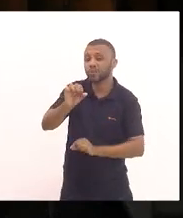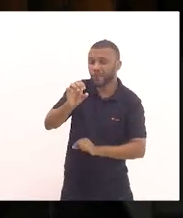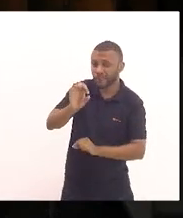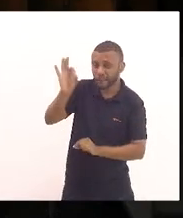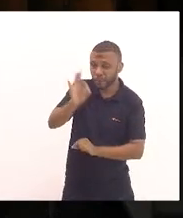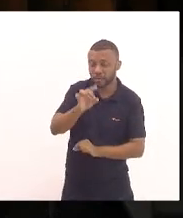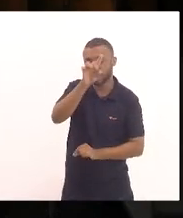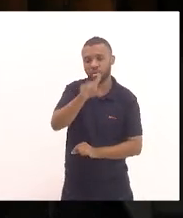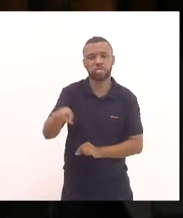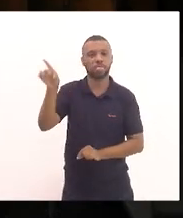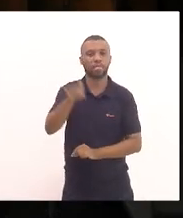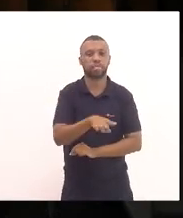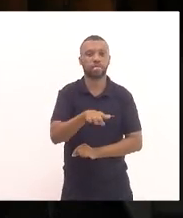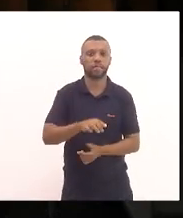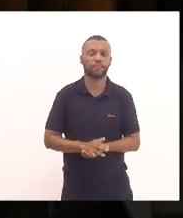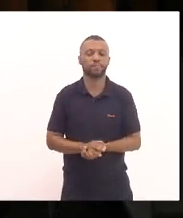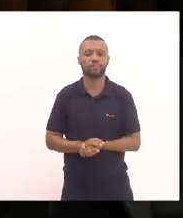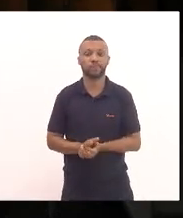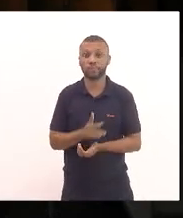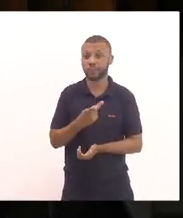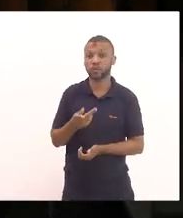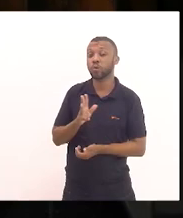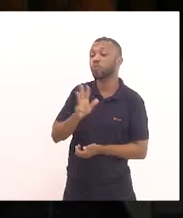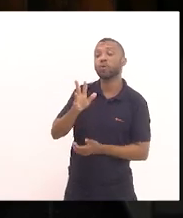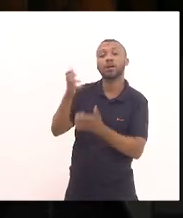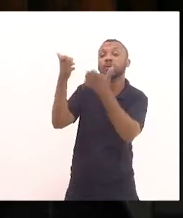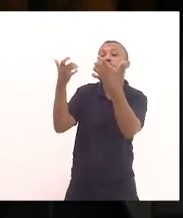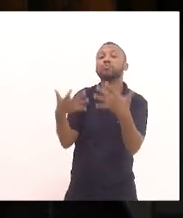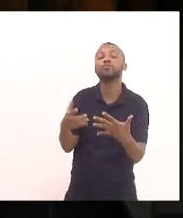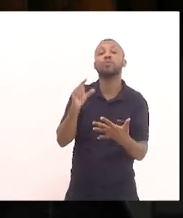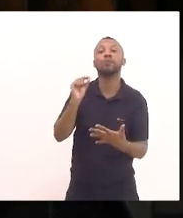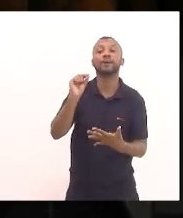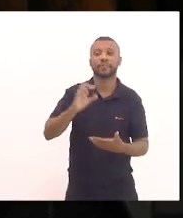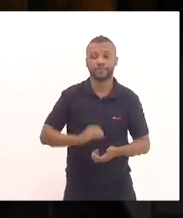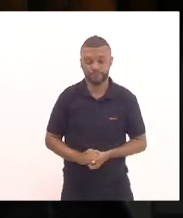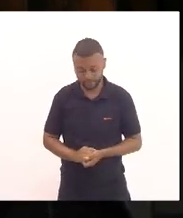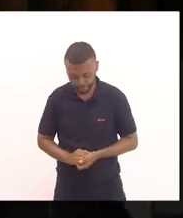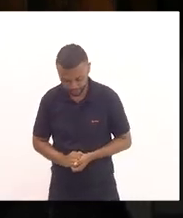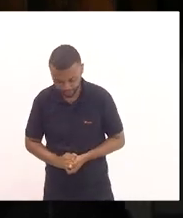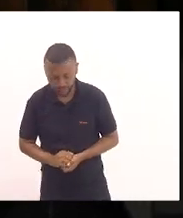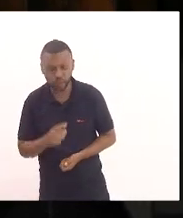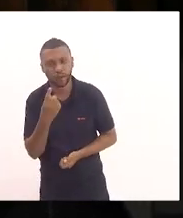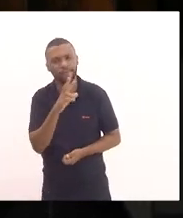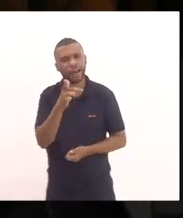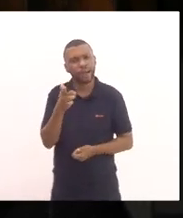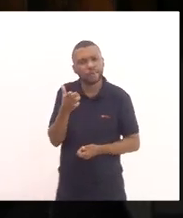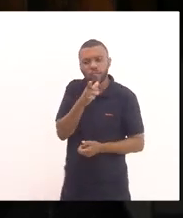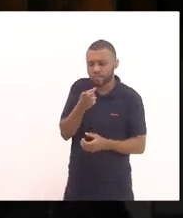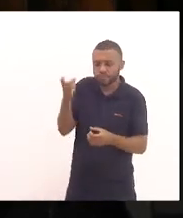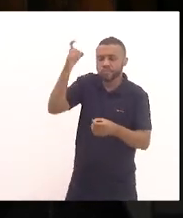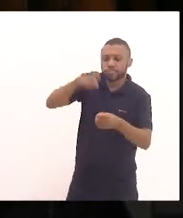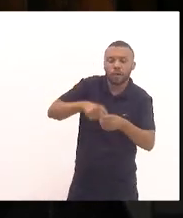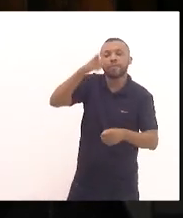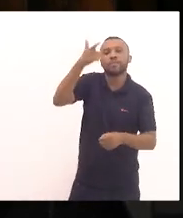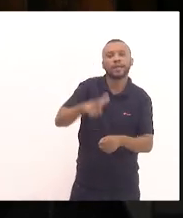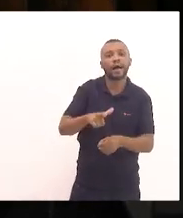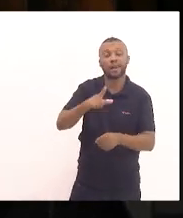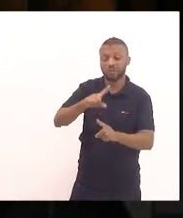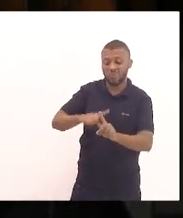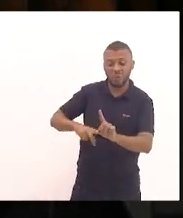90%. E o presidente Lula disse o seguinte: nós vamos retomar o PRONAF com mais